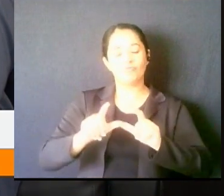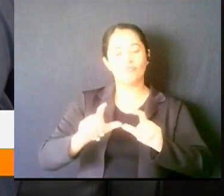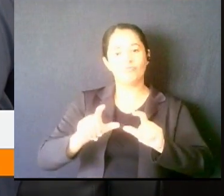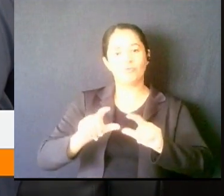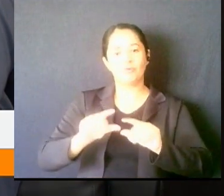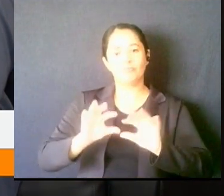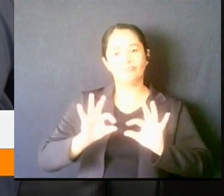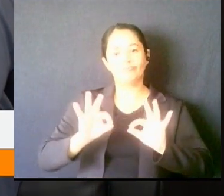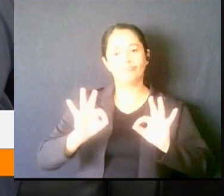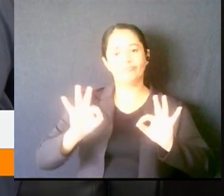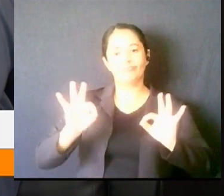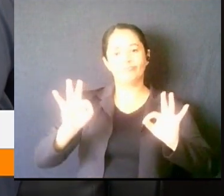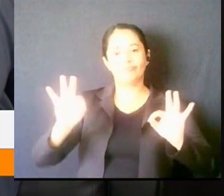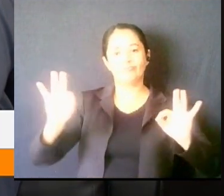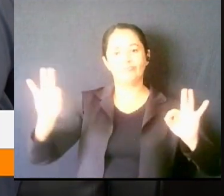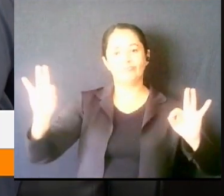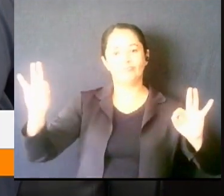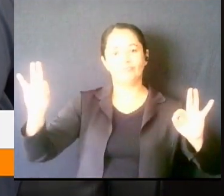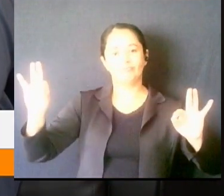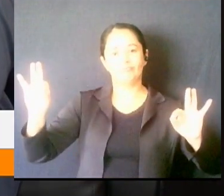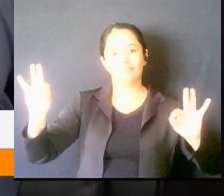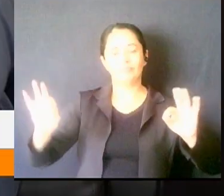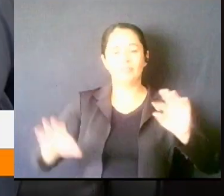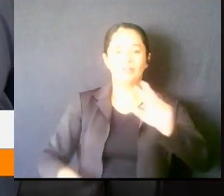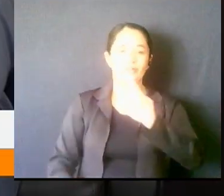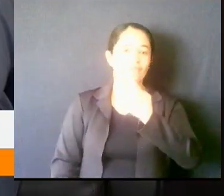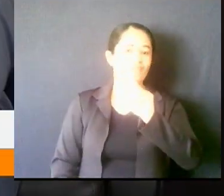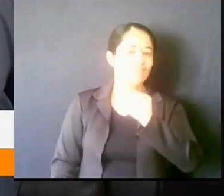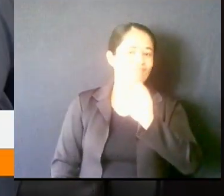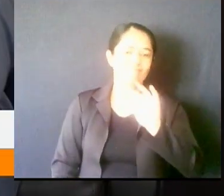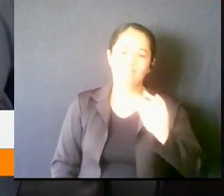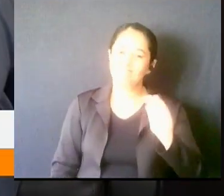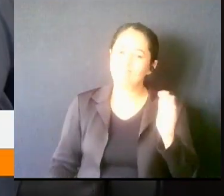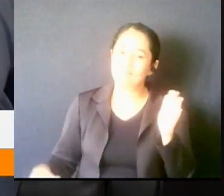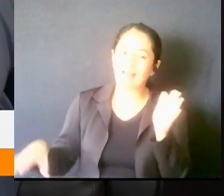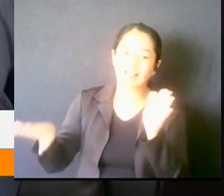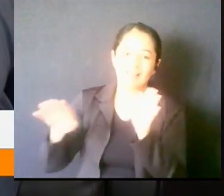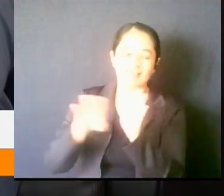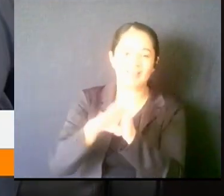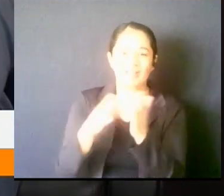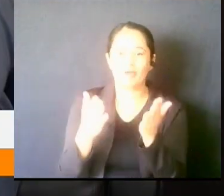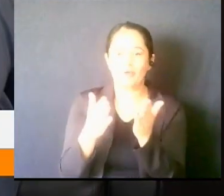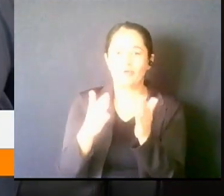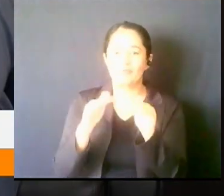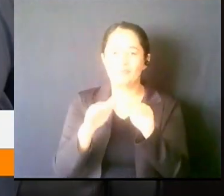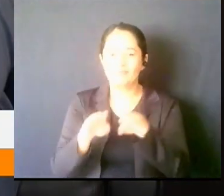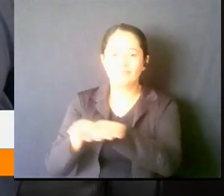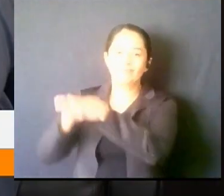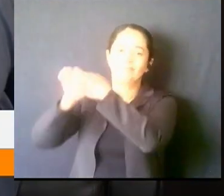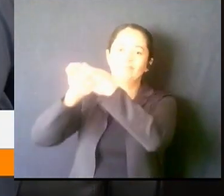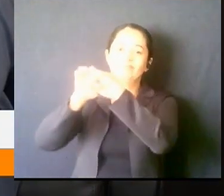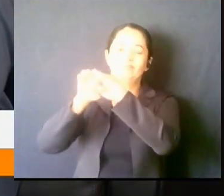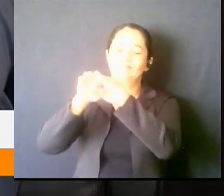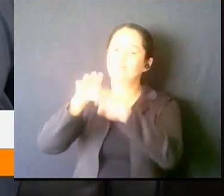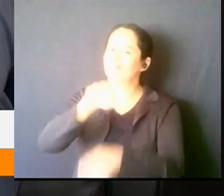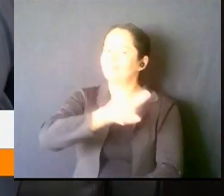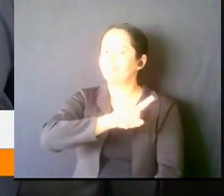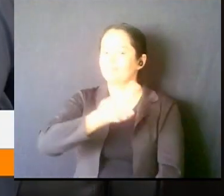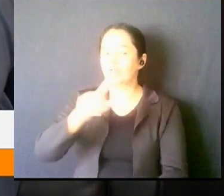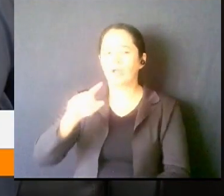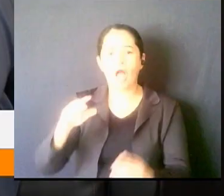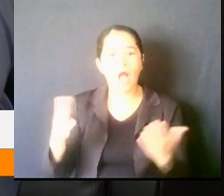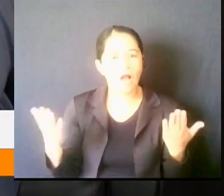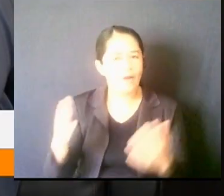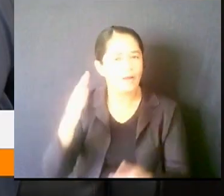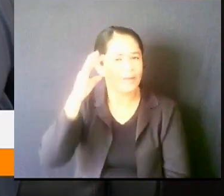mais vai, até nos dias atuais, Sim. se igualar. Agora imagina se você é uma adolescente, você não